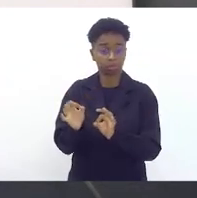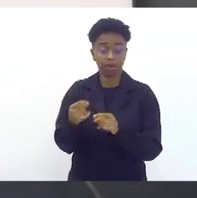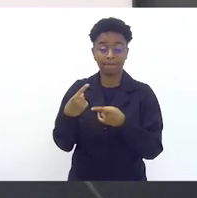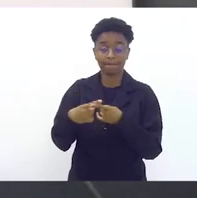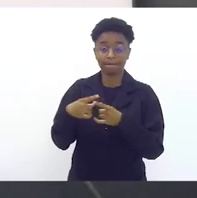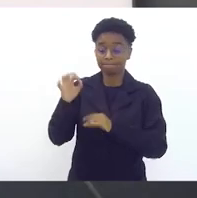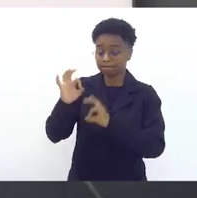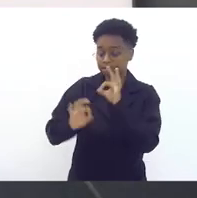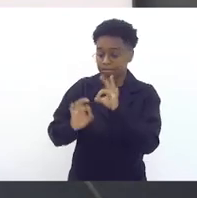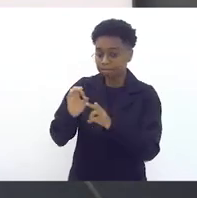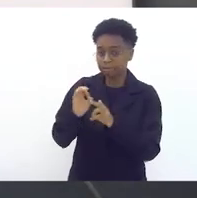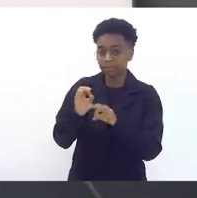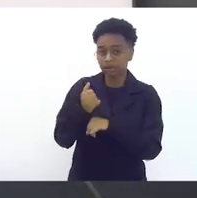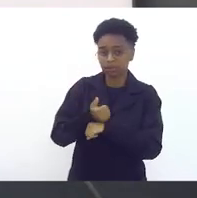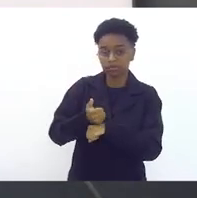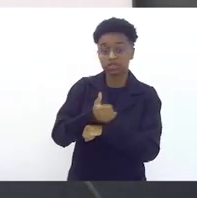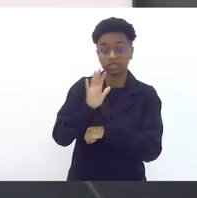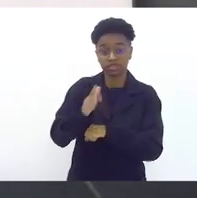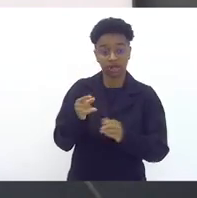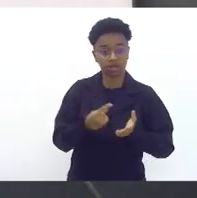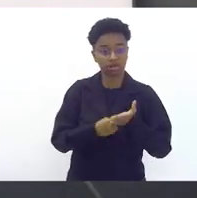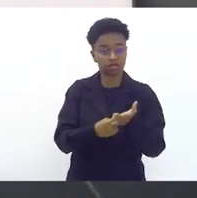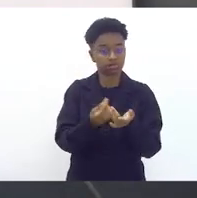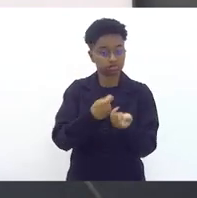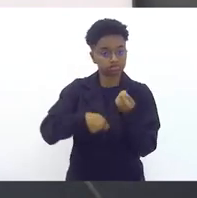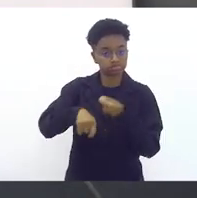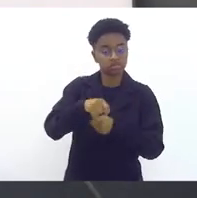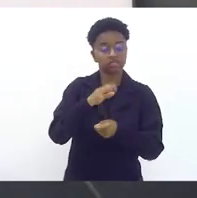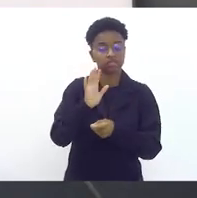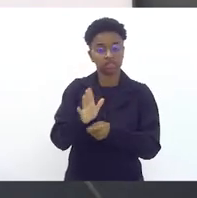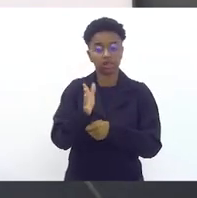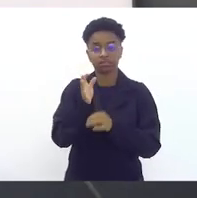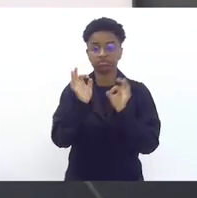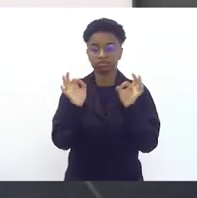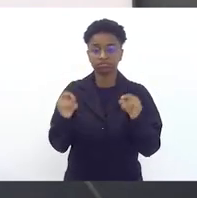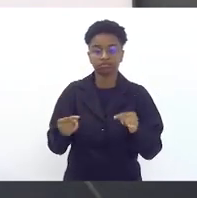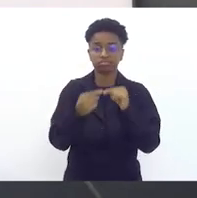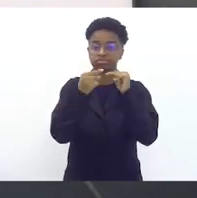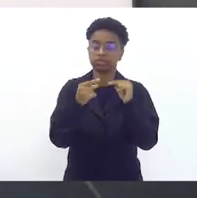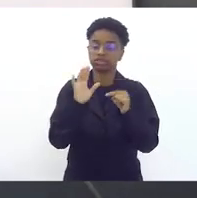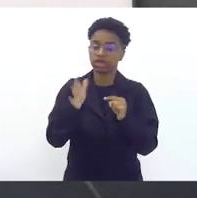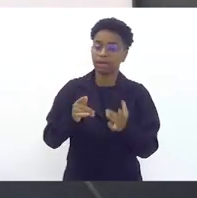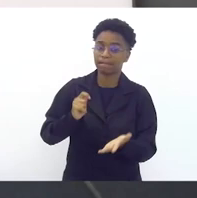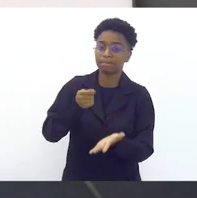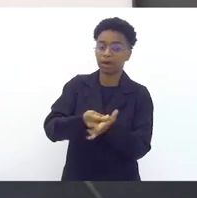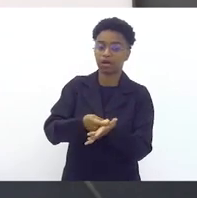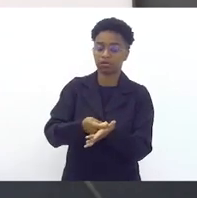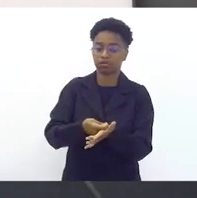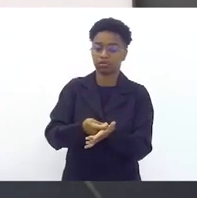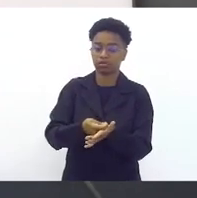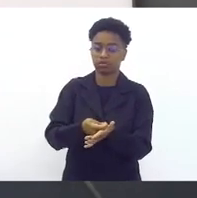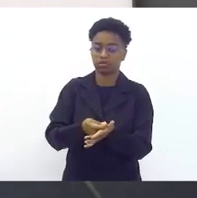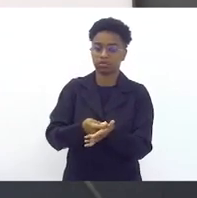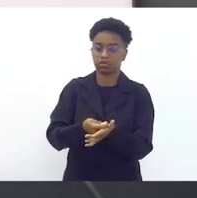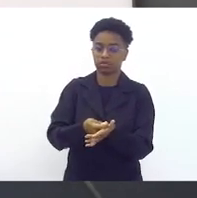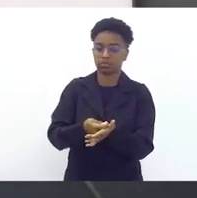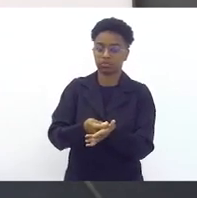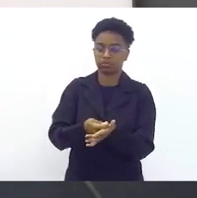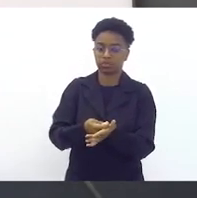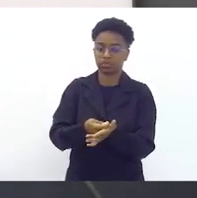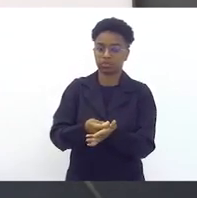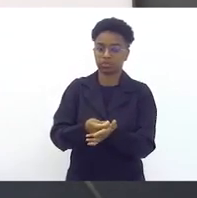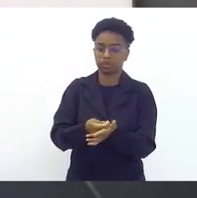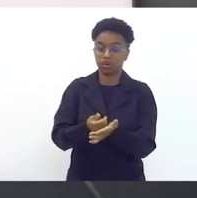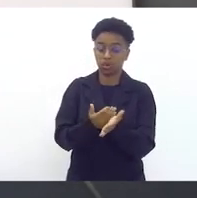que foi negociado, foi confirmado, foi pago a contar